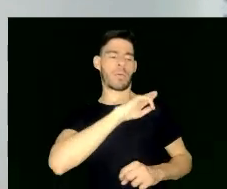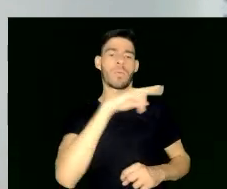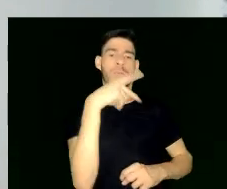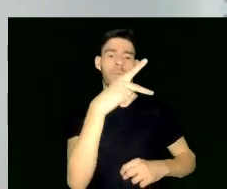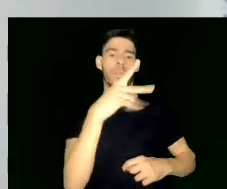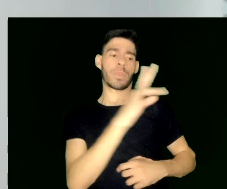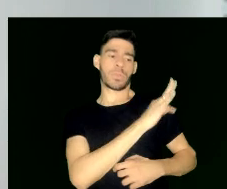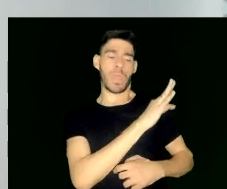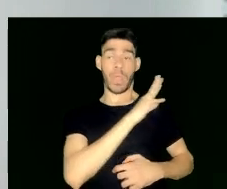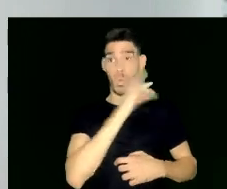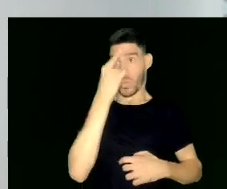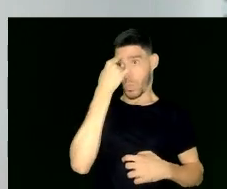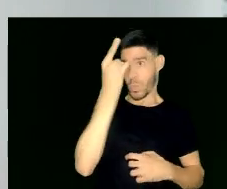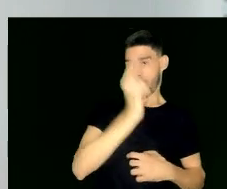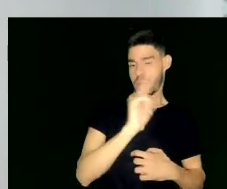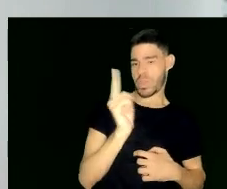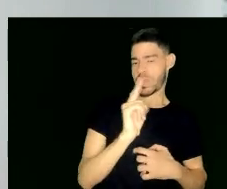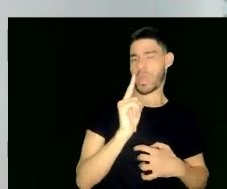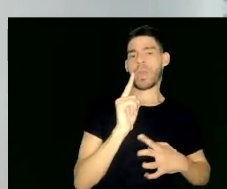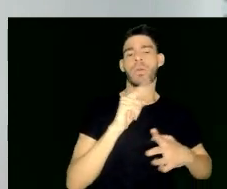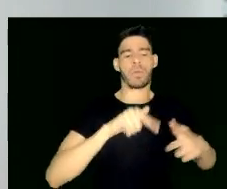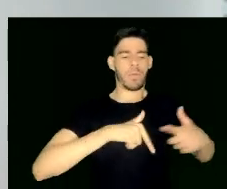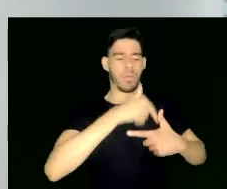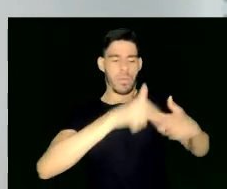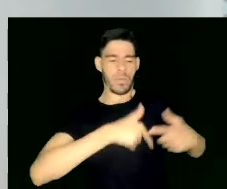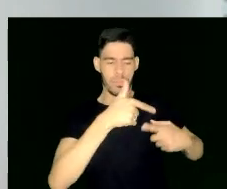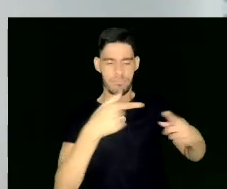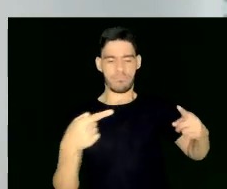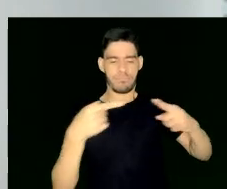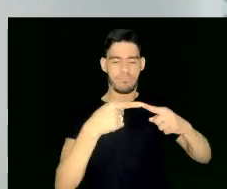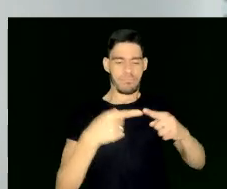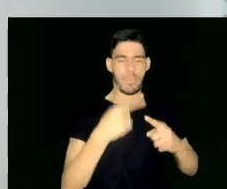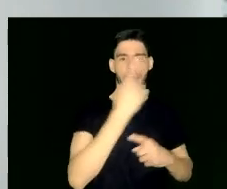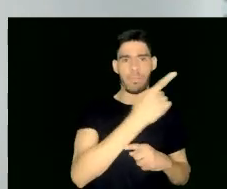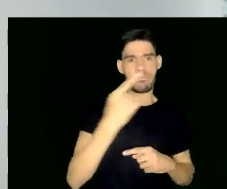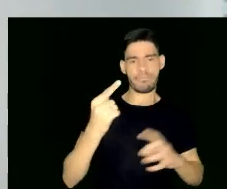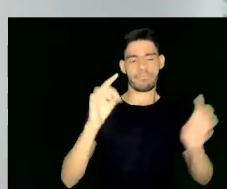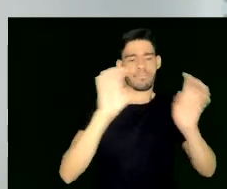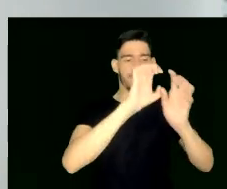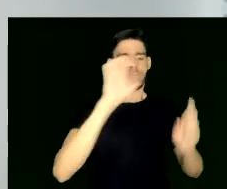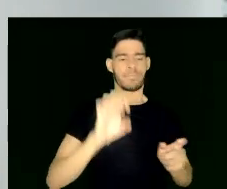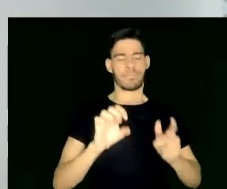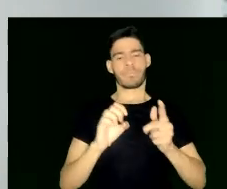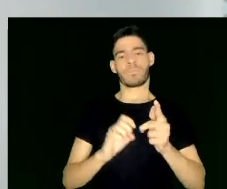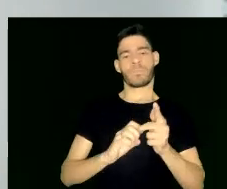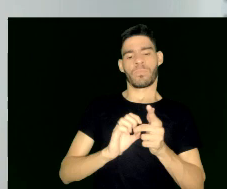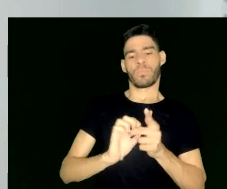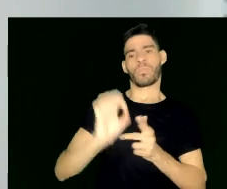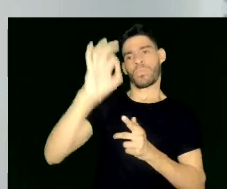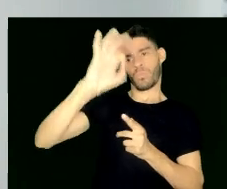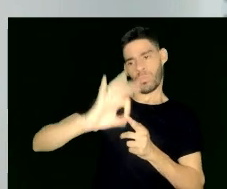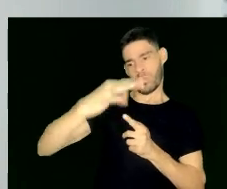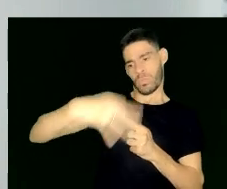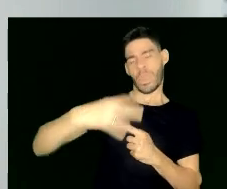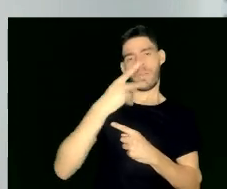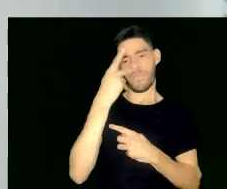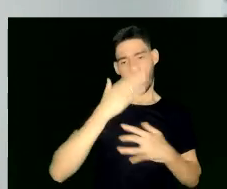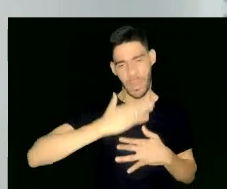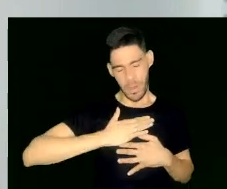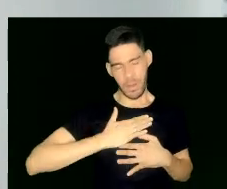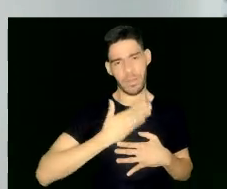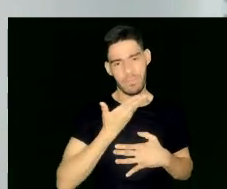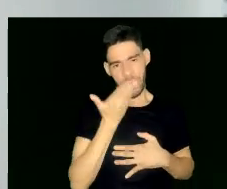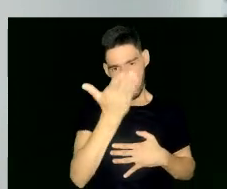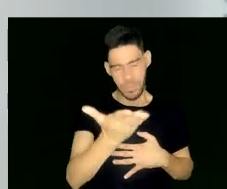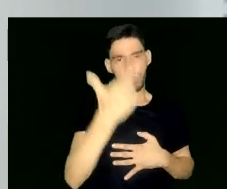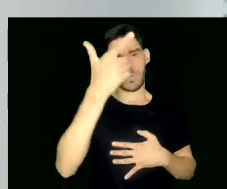seu papel técnico, não ideológico, dentro das tarefas que cabem a cada um na estrutura do Poder Judiciário. Era isso que eu tinha a